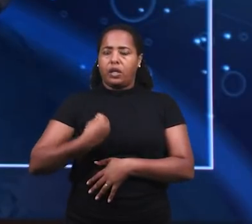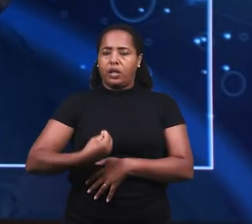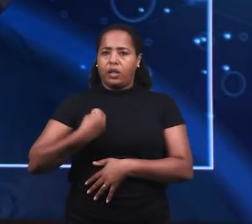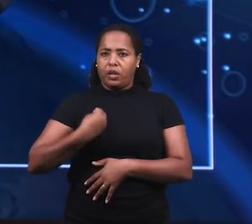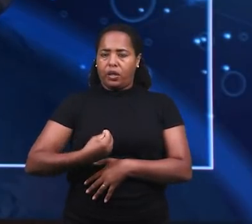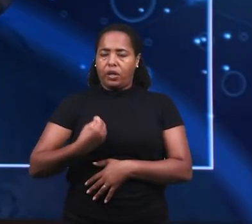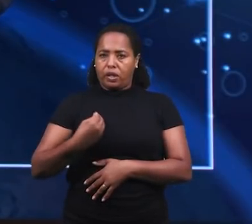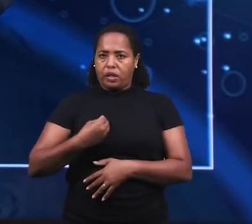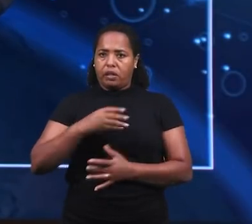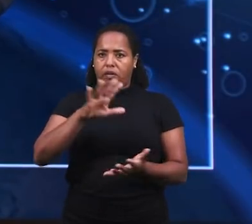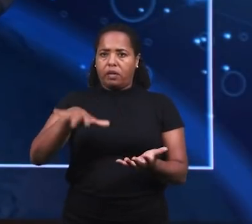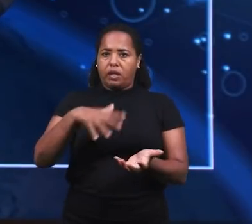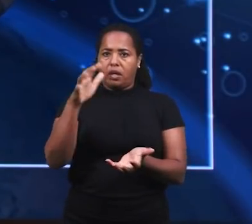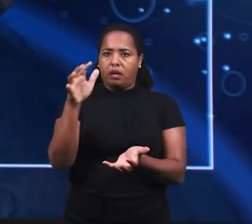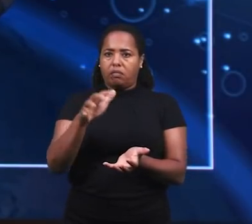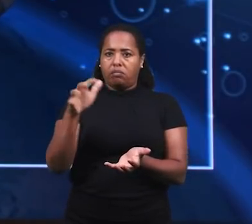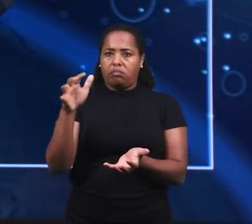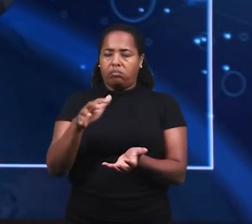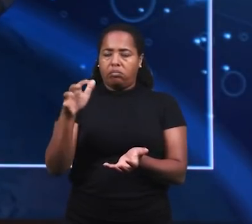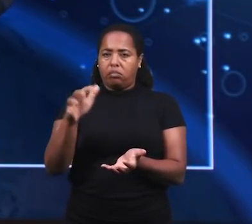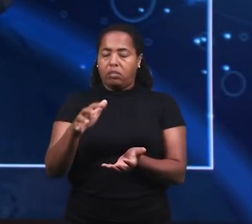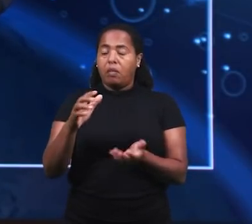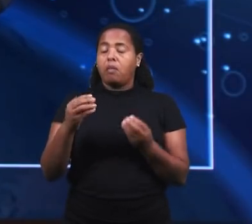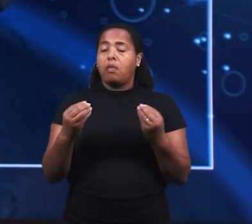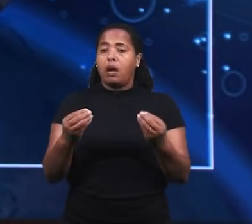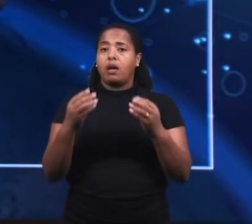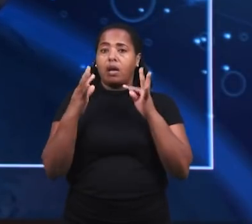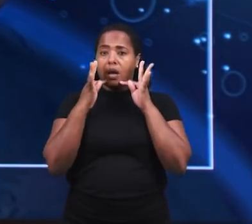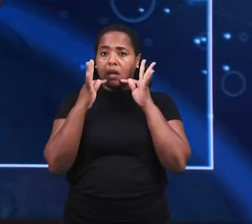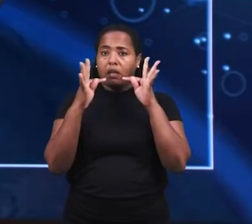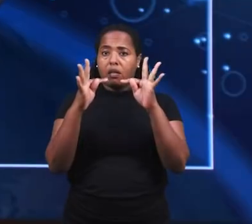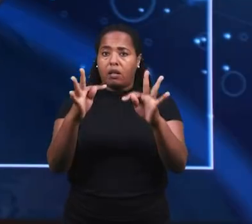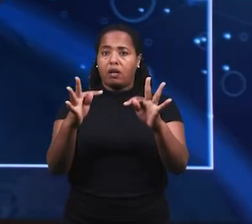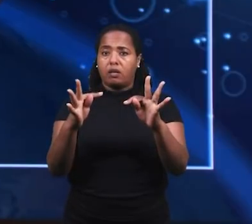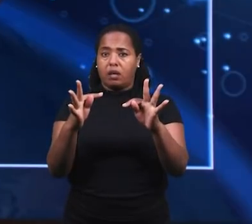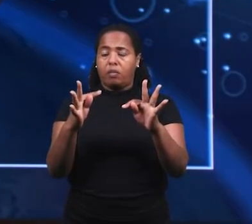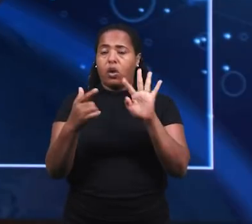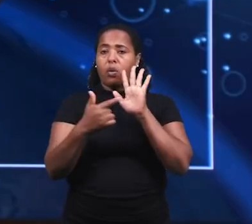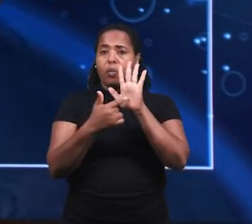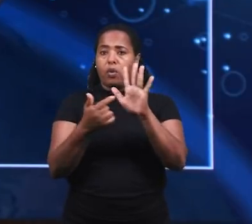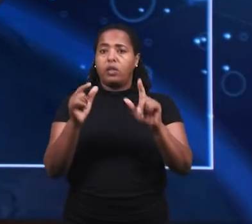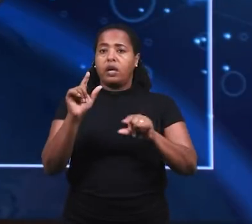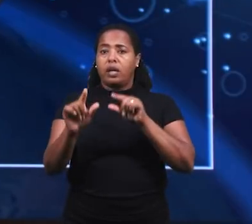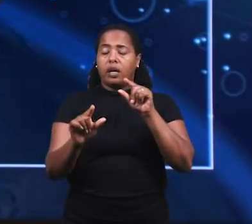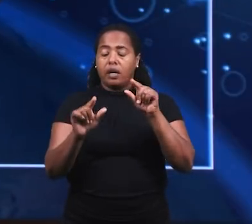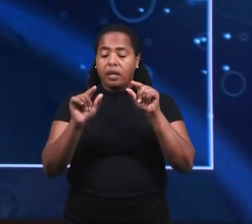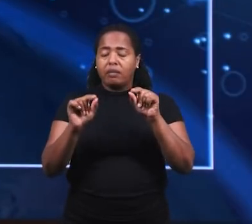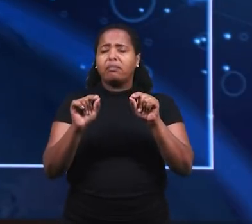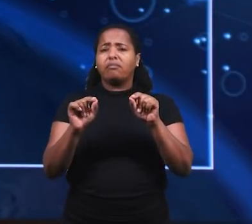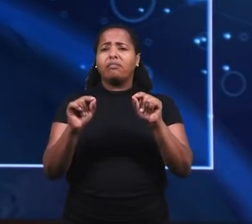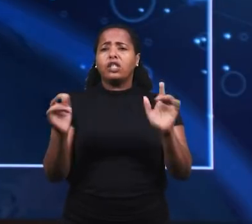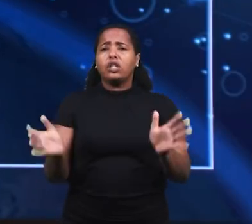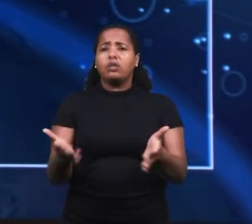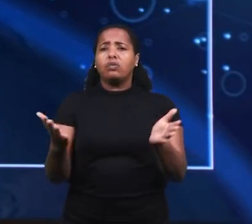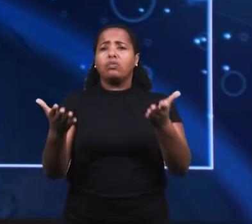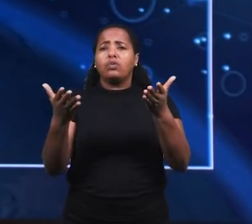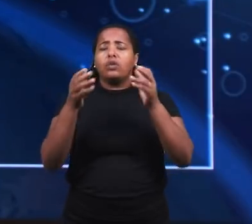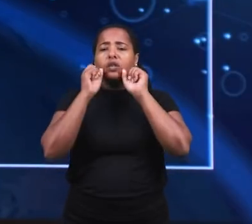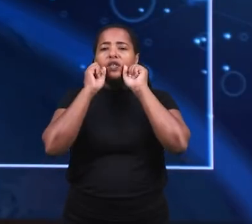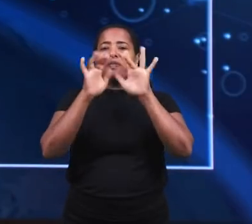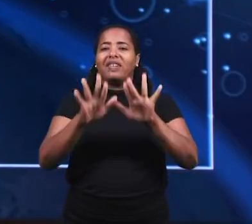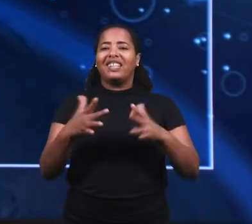uma bênção sobre as nossas vidas durante esta transmissão, para que estes testemunhos a serem apresentados